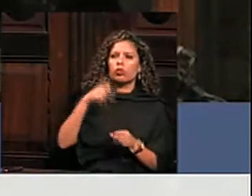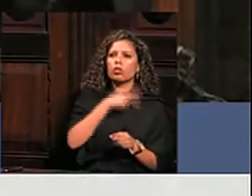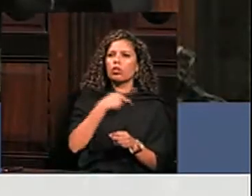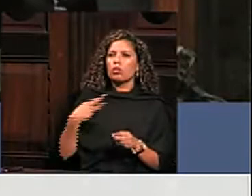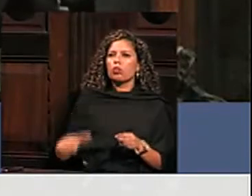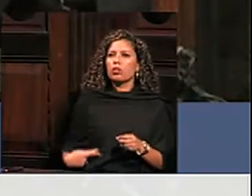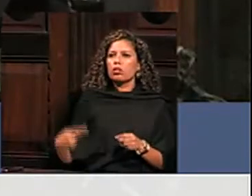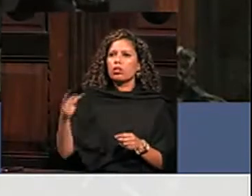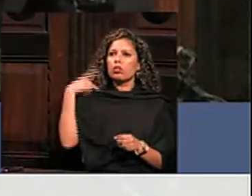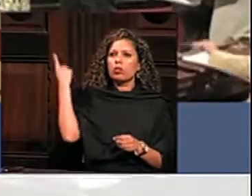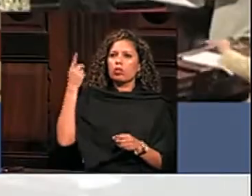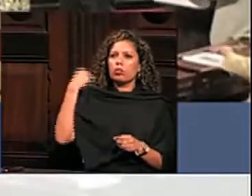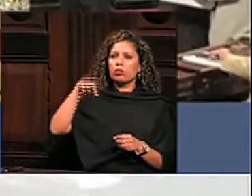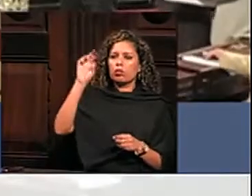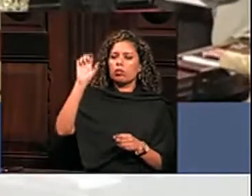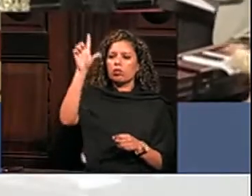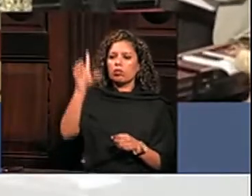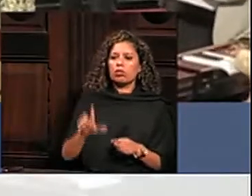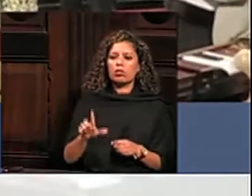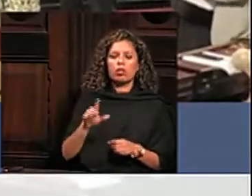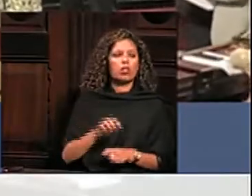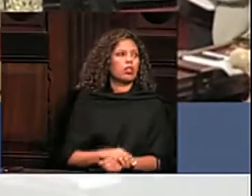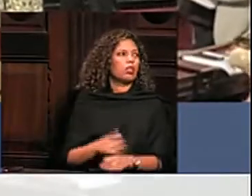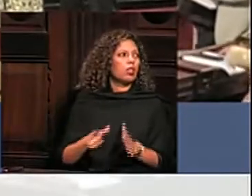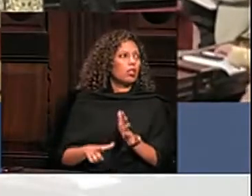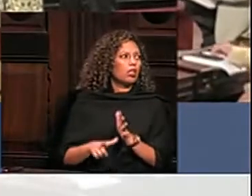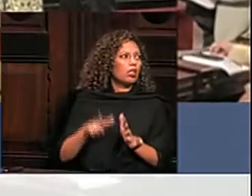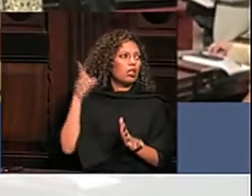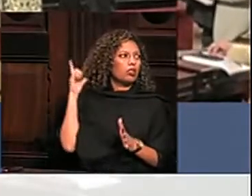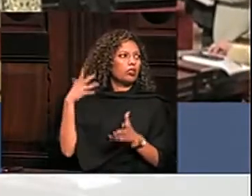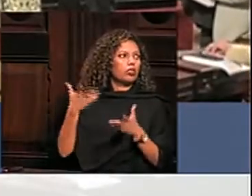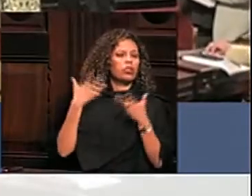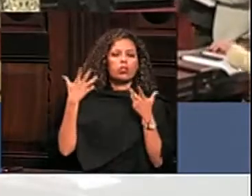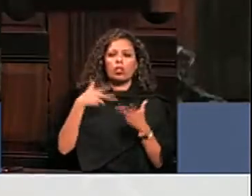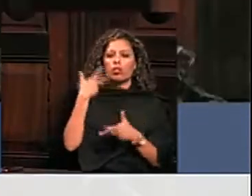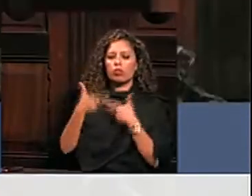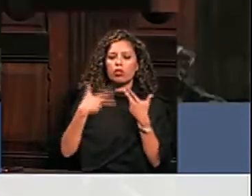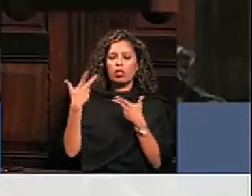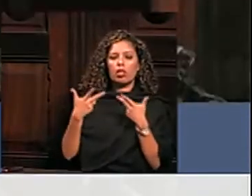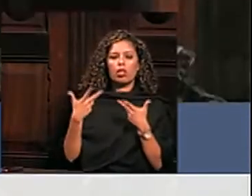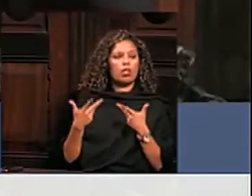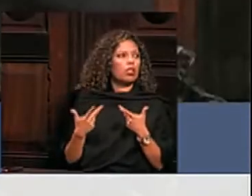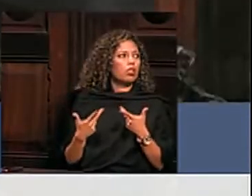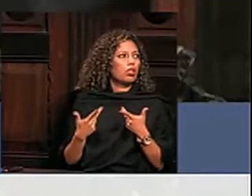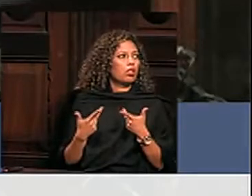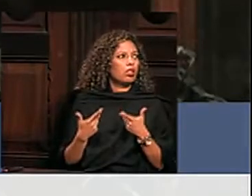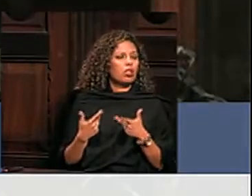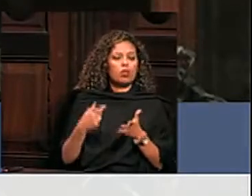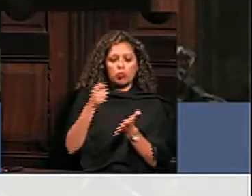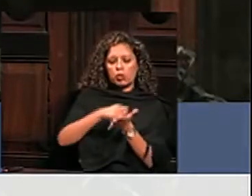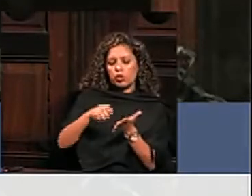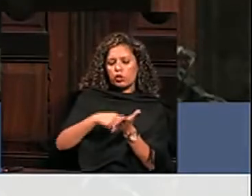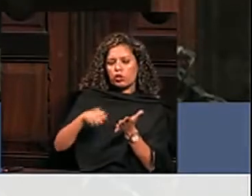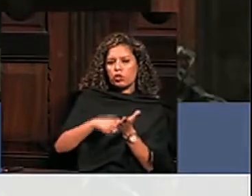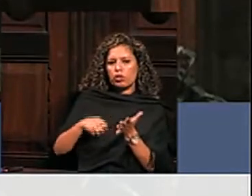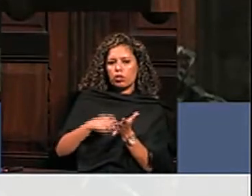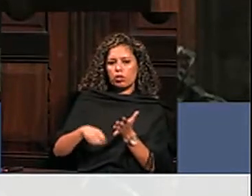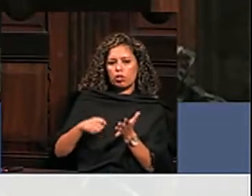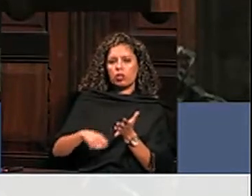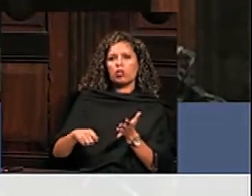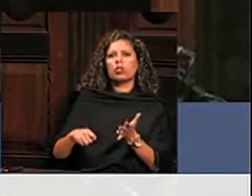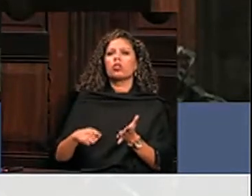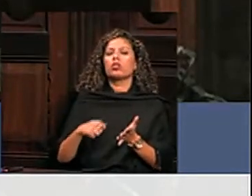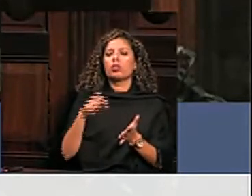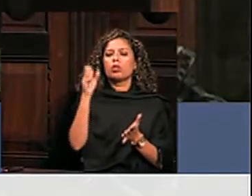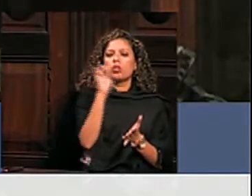André. Antes, porém, fazer aqui a leitura dos inscritos. Deputado Geraldo Moreira, Gilberto Palmares, Zaqueu Teixeira,